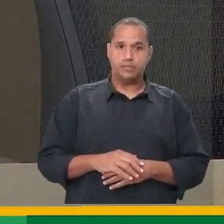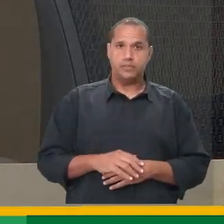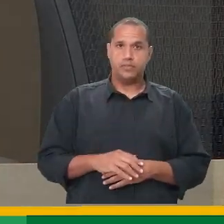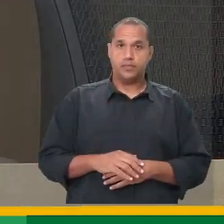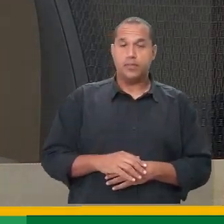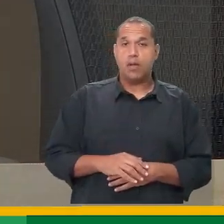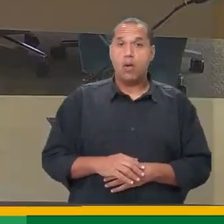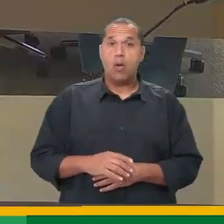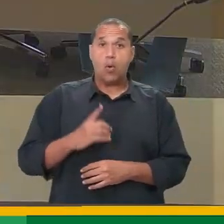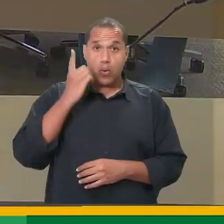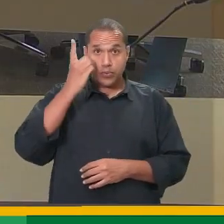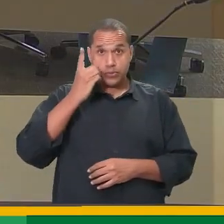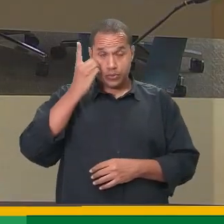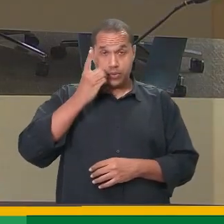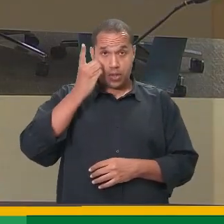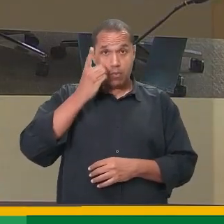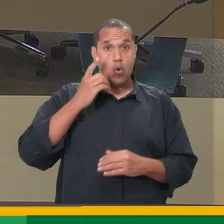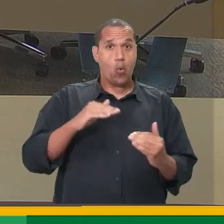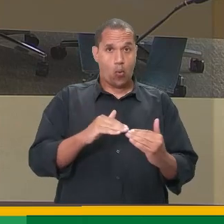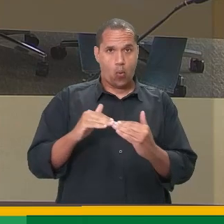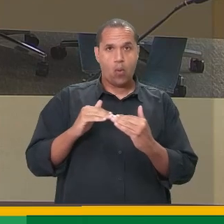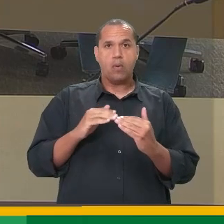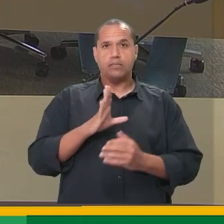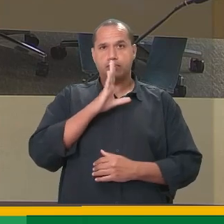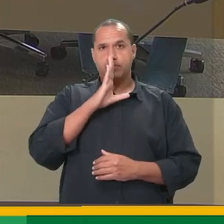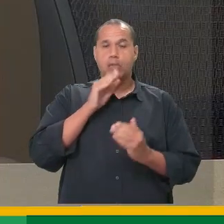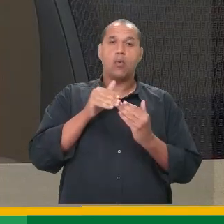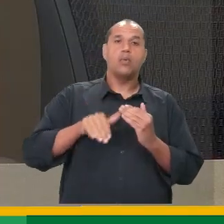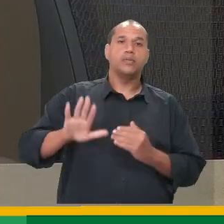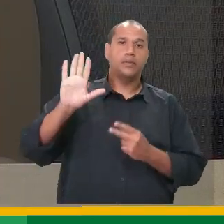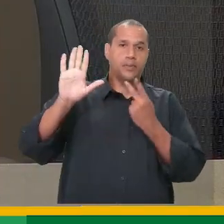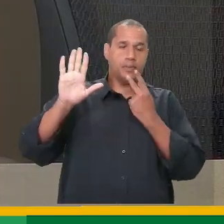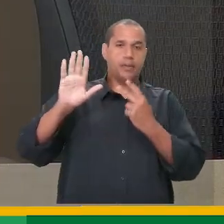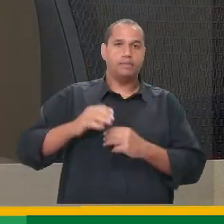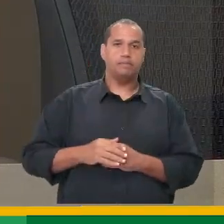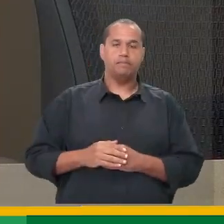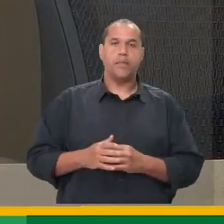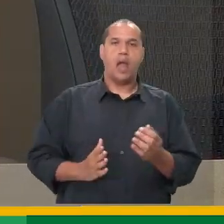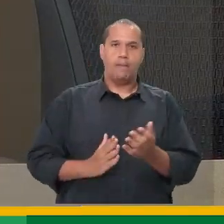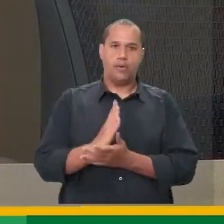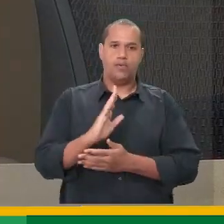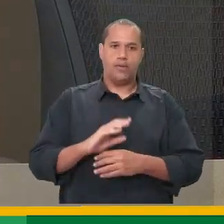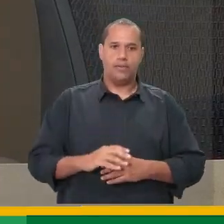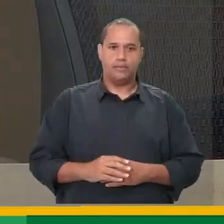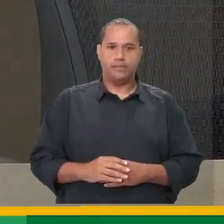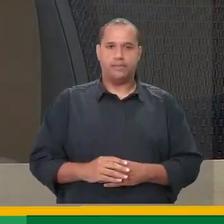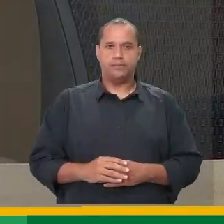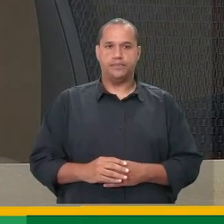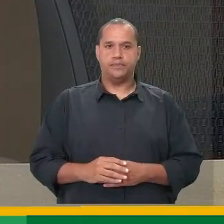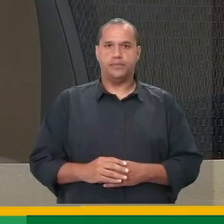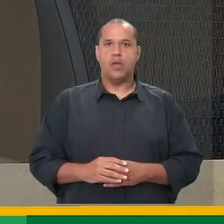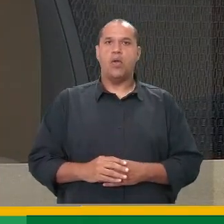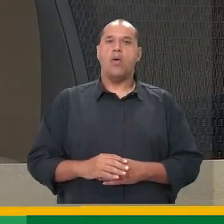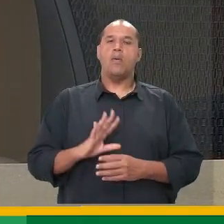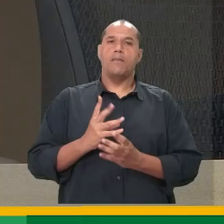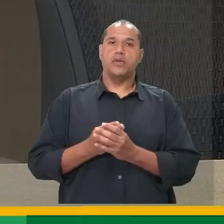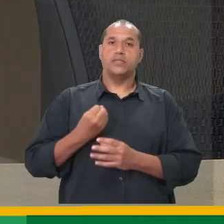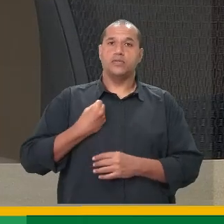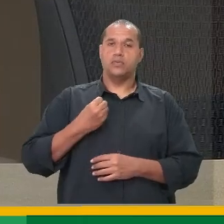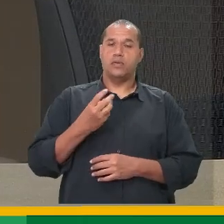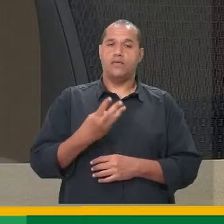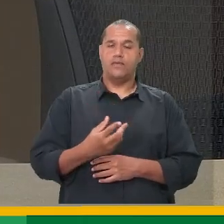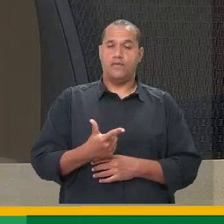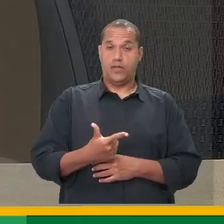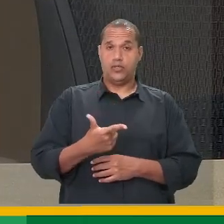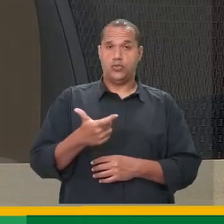parecer o relator pelo menos como estão e os contratos que se manifestem aprovado processo 213/2022 de autoria